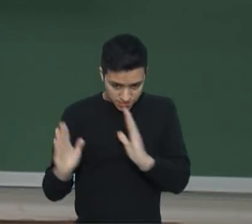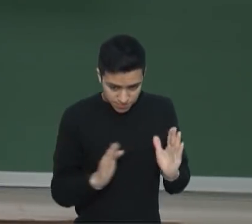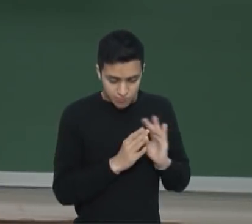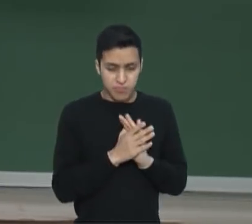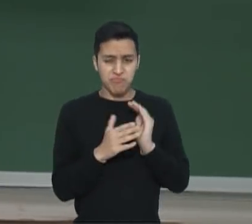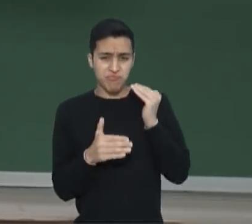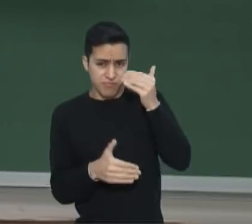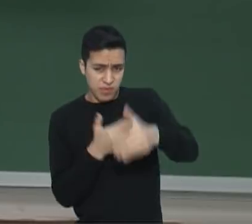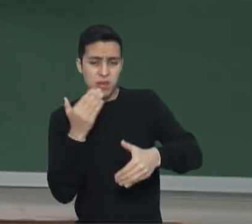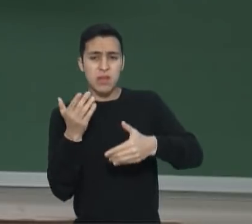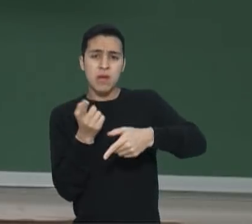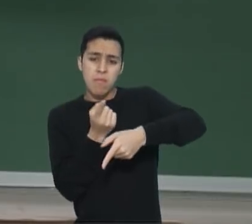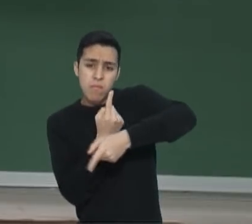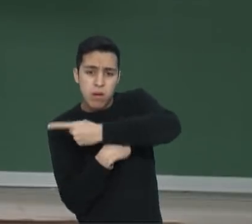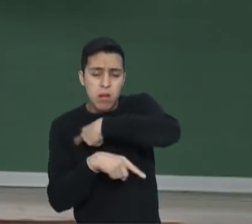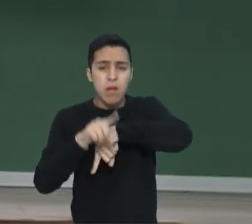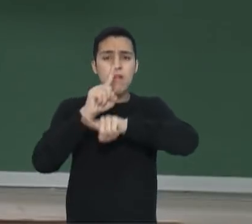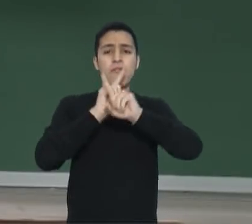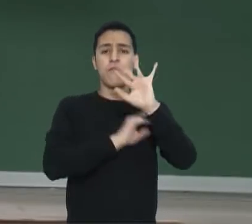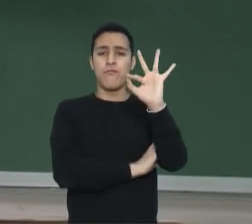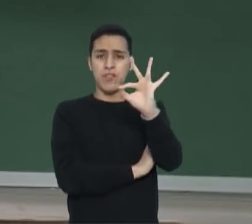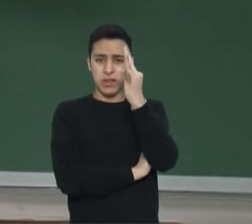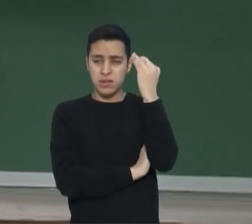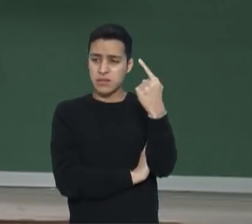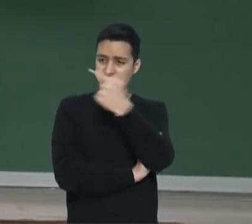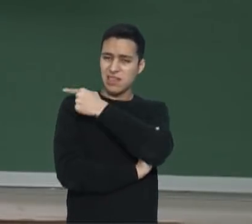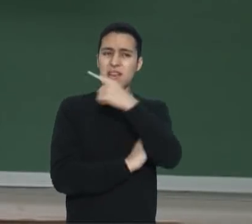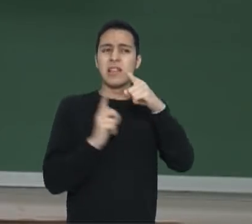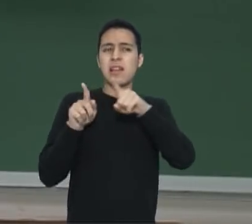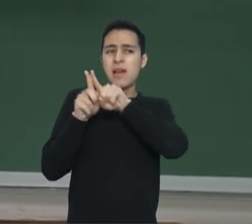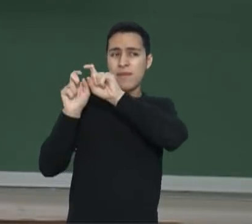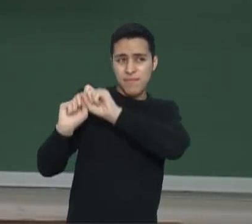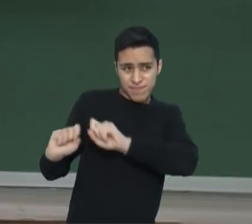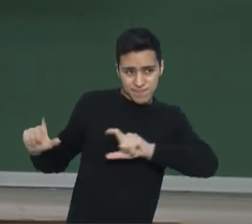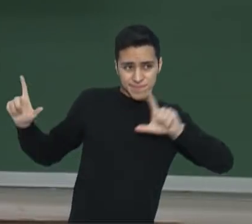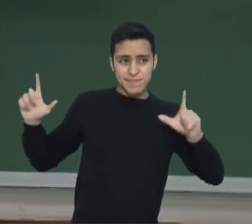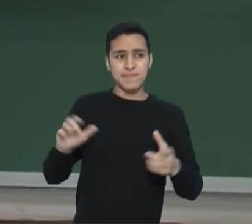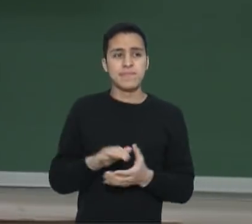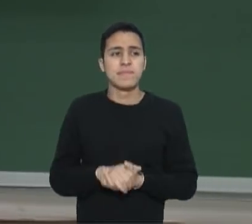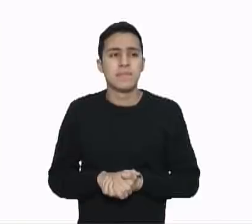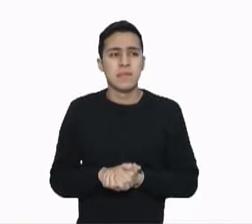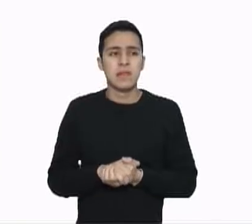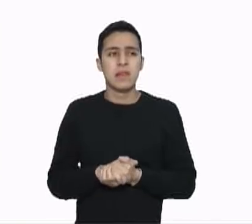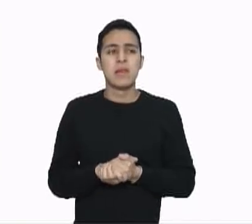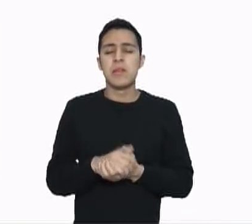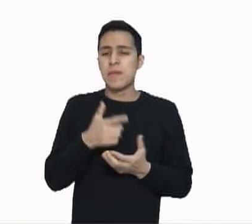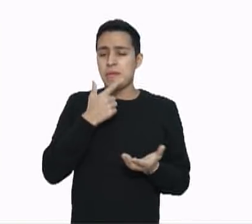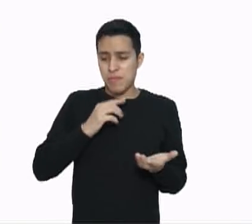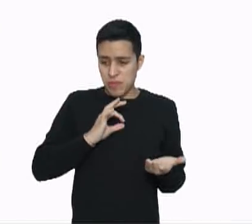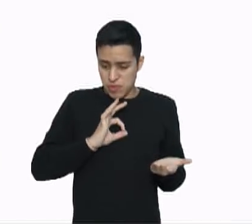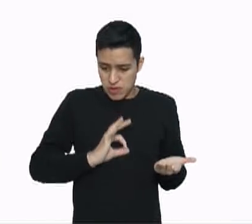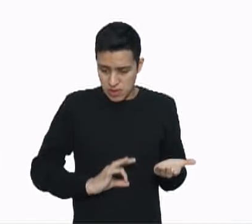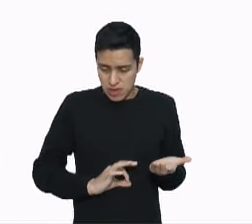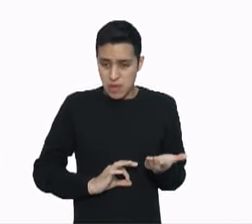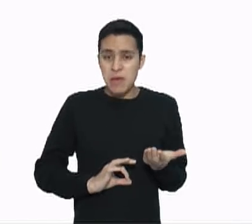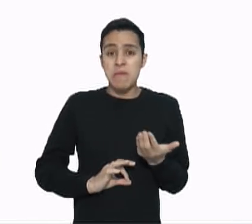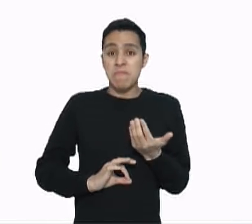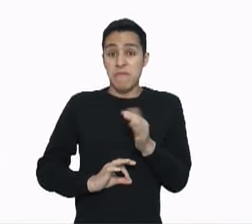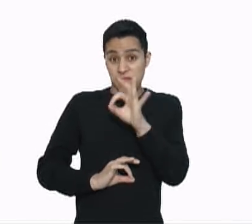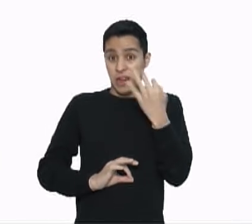durante a Revolução Francesa, você vai ter aqui também a imagem do padre Henri